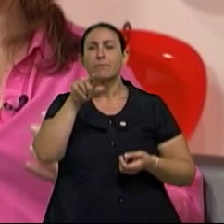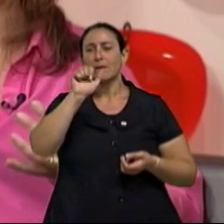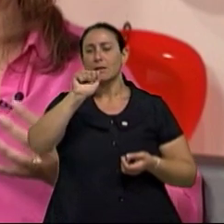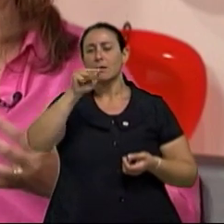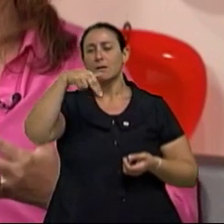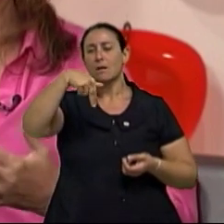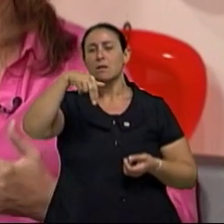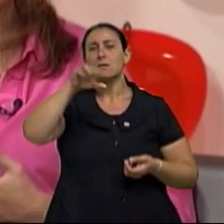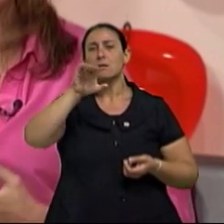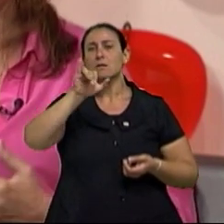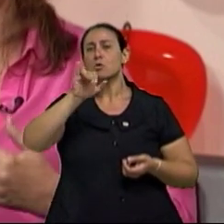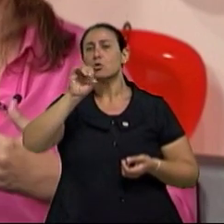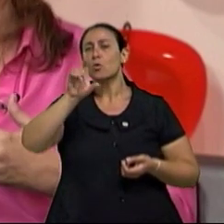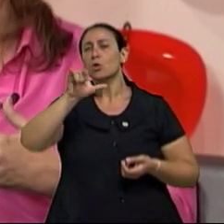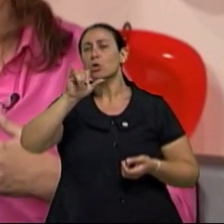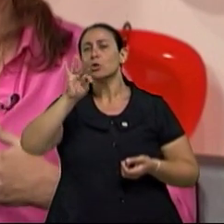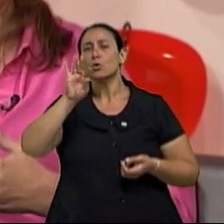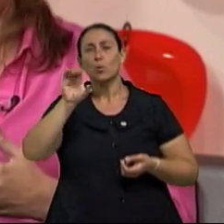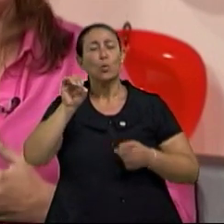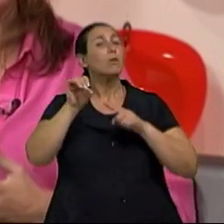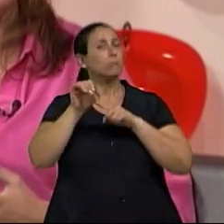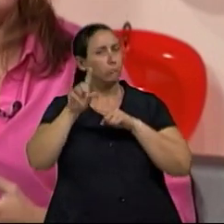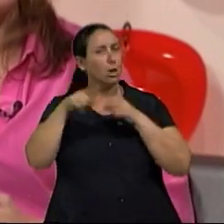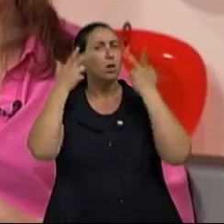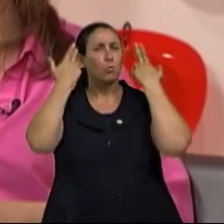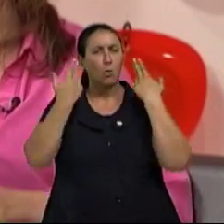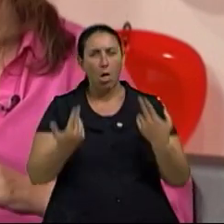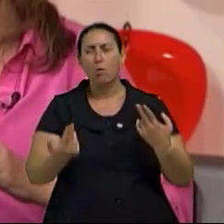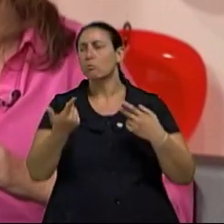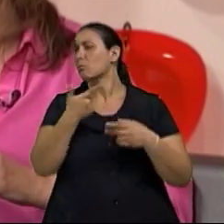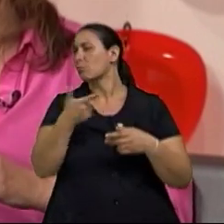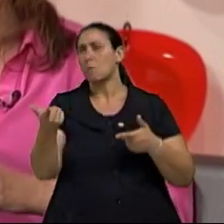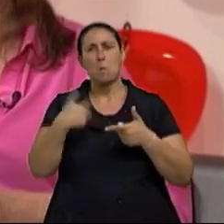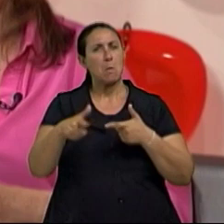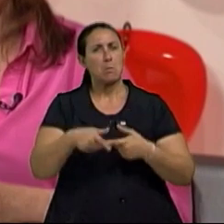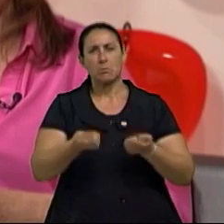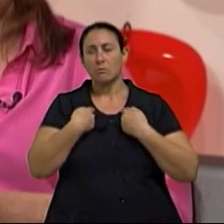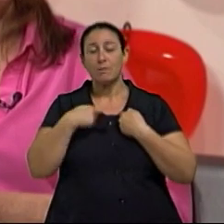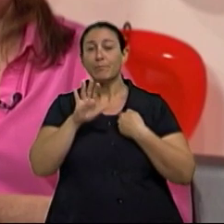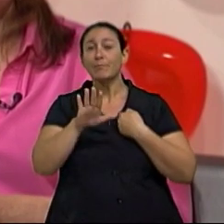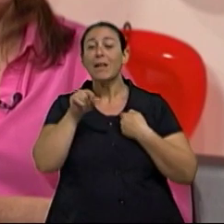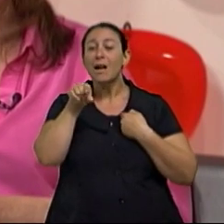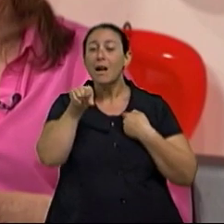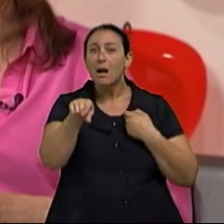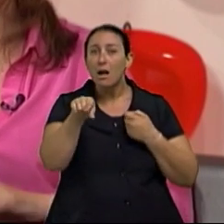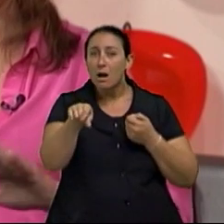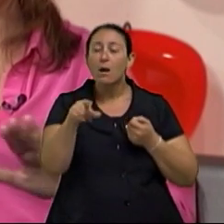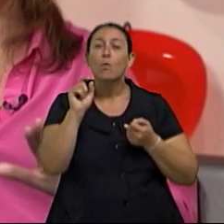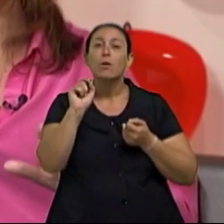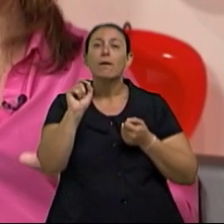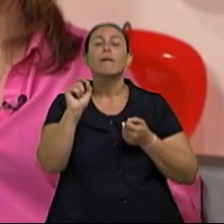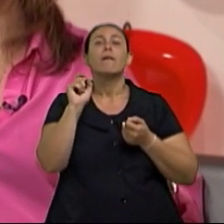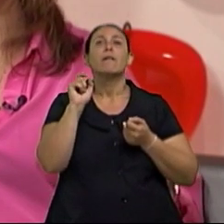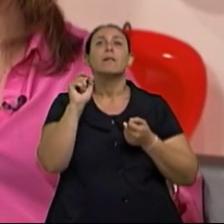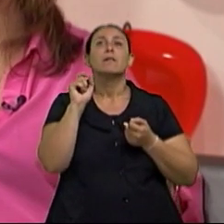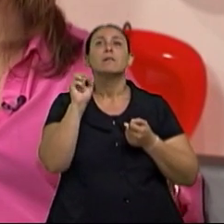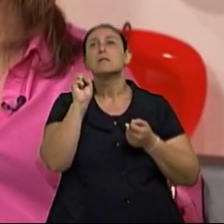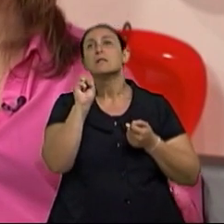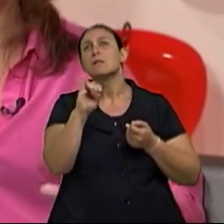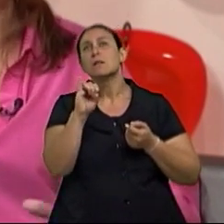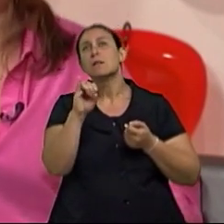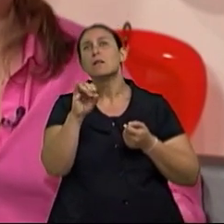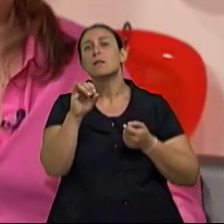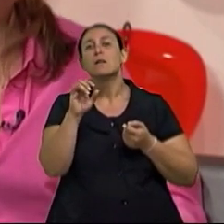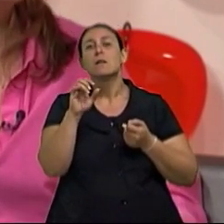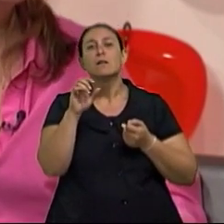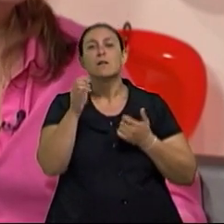ansiolítico, mas ele é natural, não causa efeito colateral. A dose dele é equivalente, por exemplo, a uma dose de